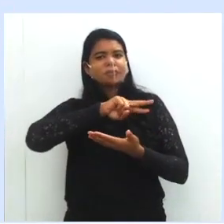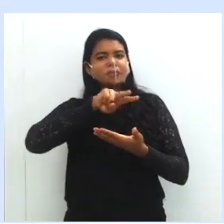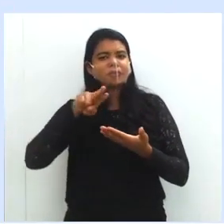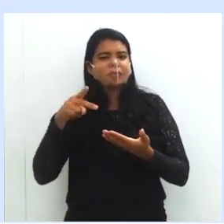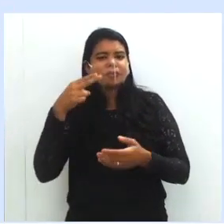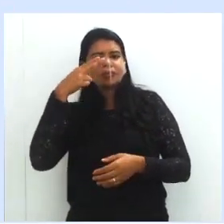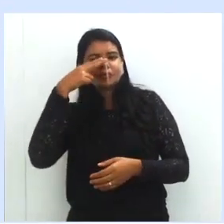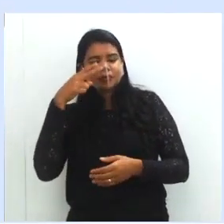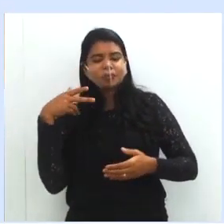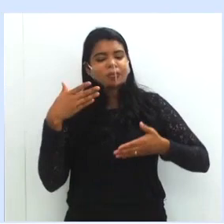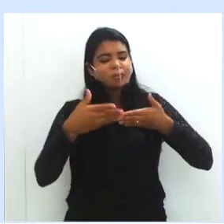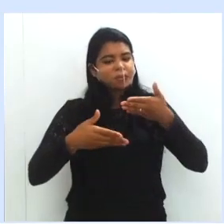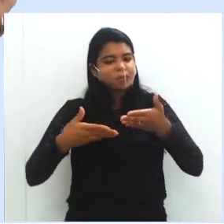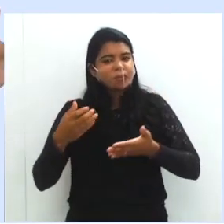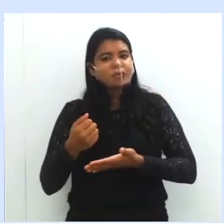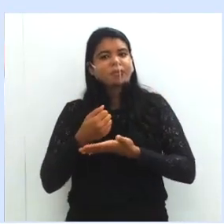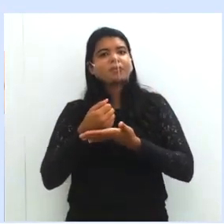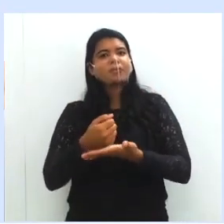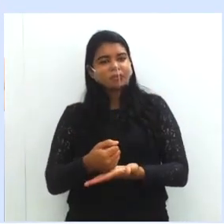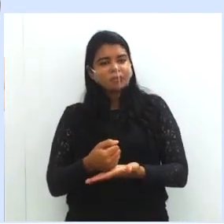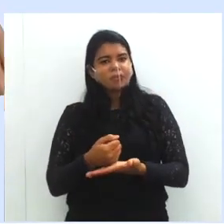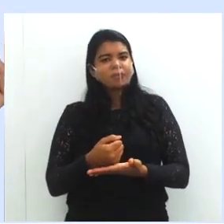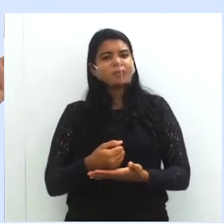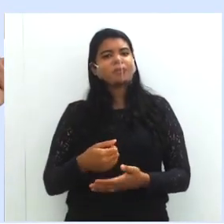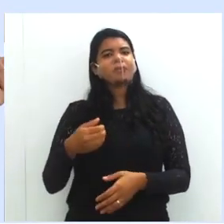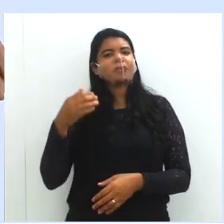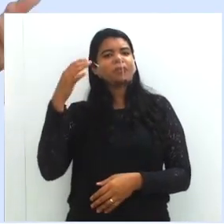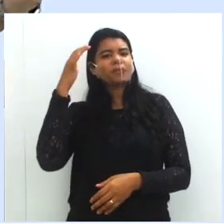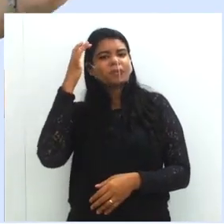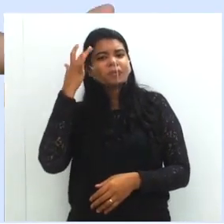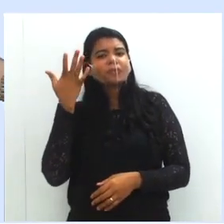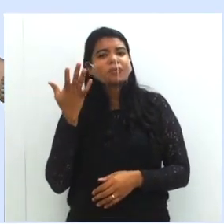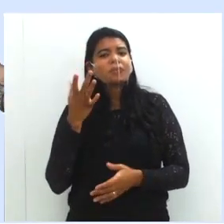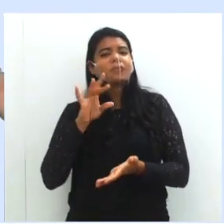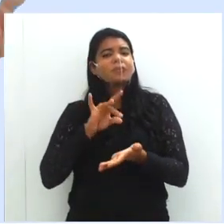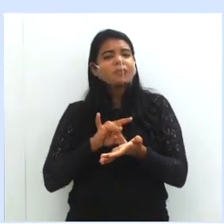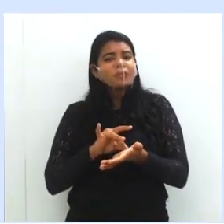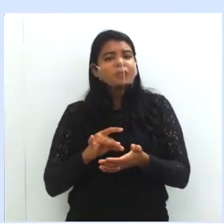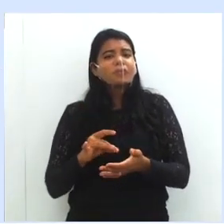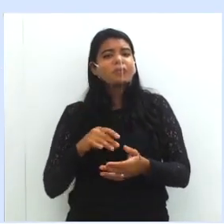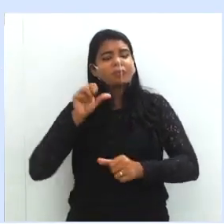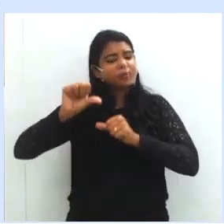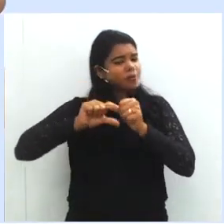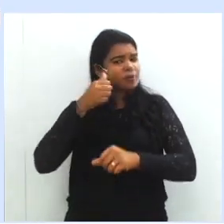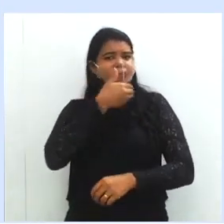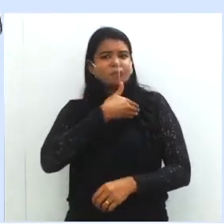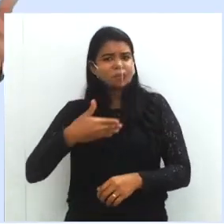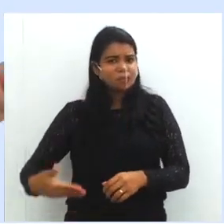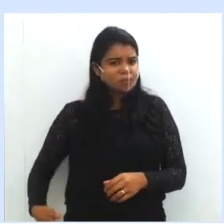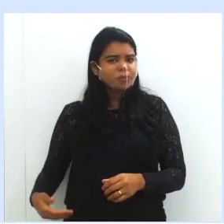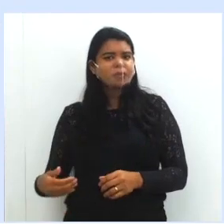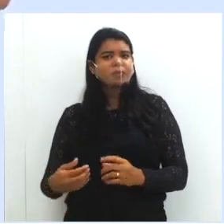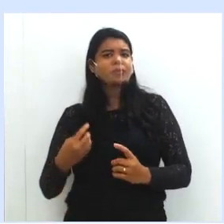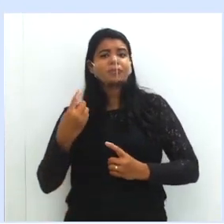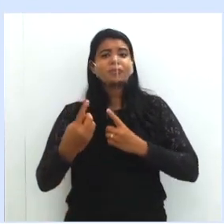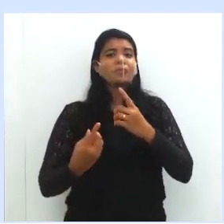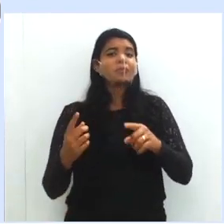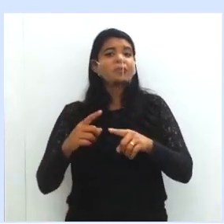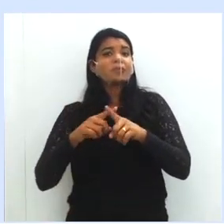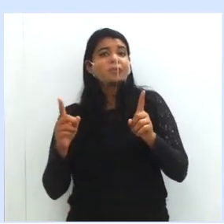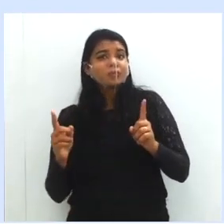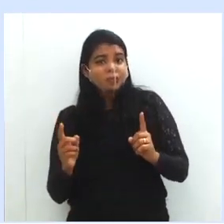caso, a religião vai contribuir também para a conscientização da questão de que entra governo, sai governo, mas